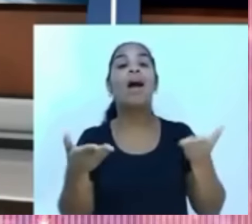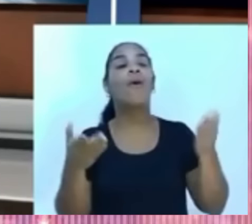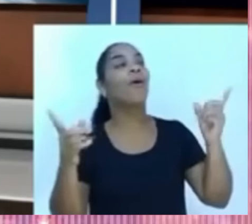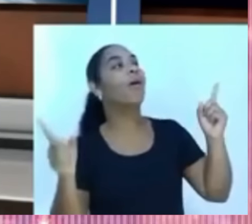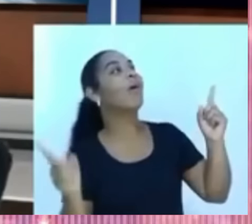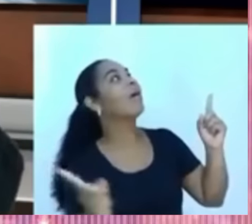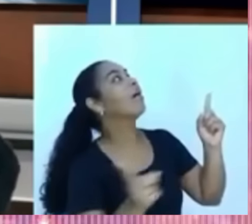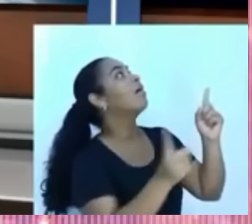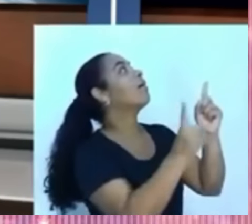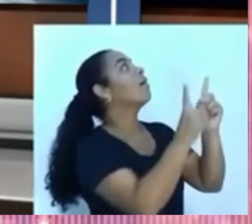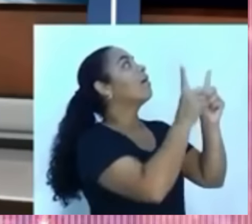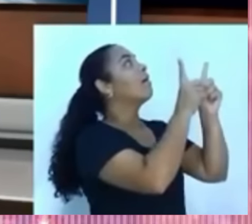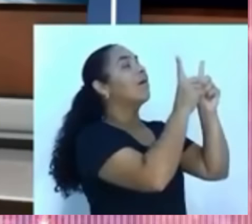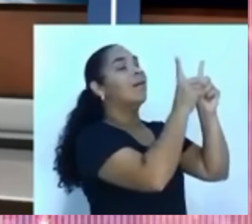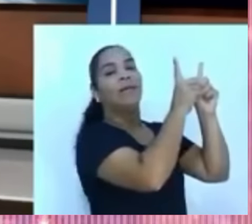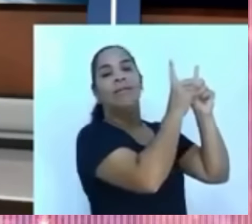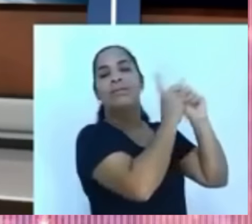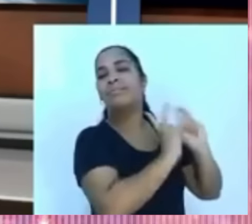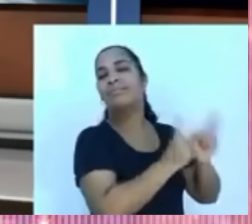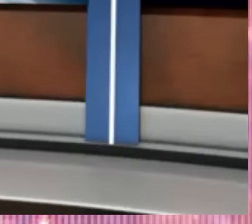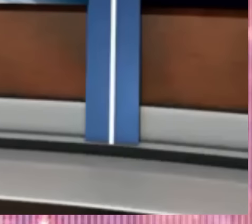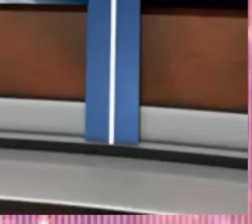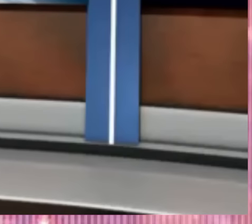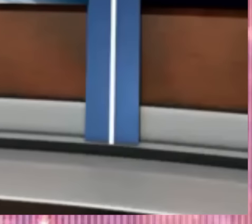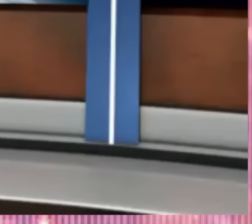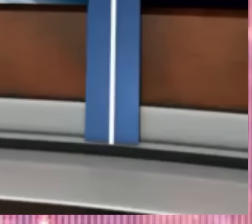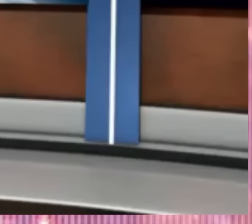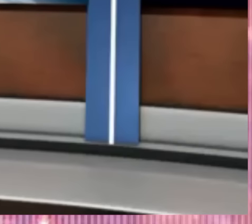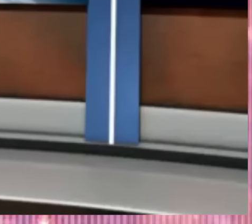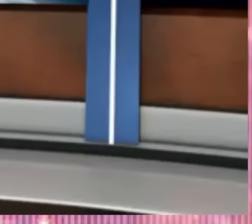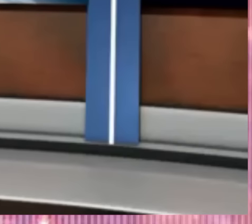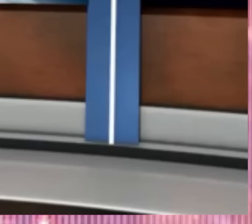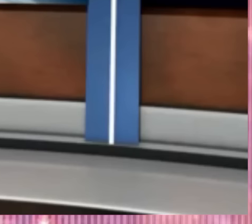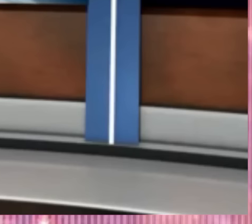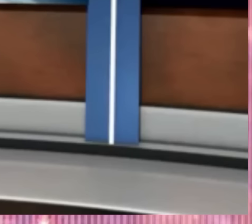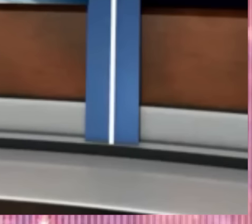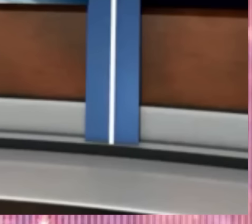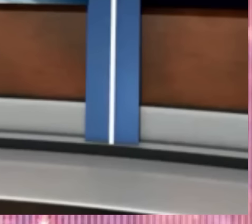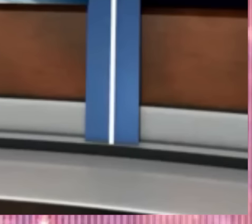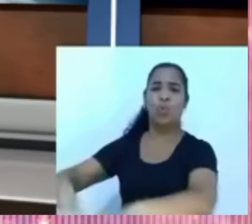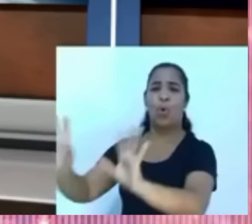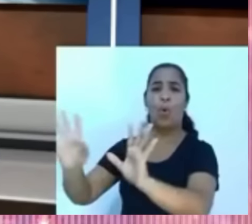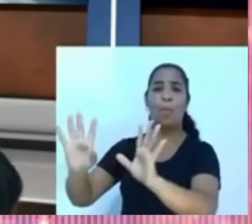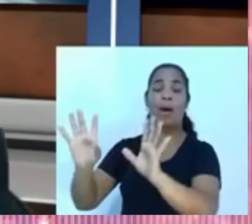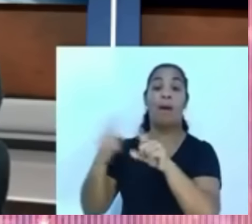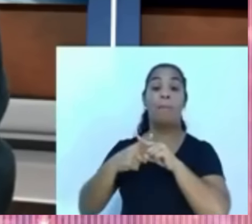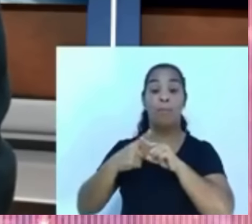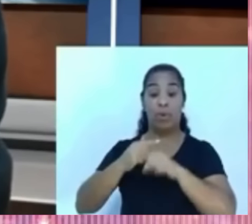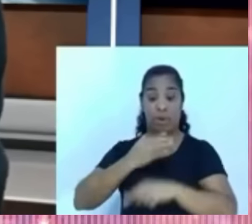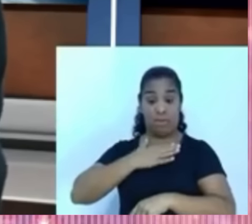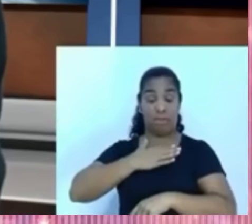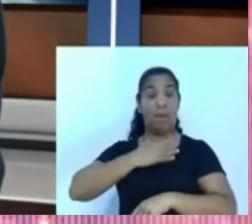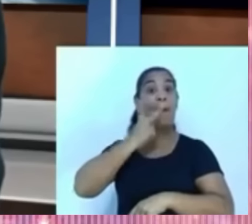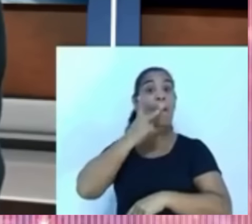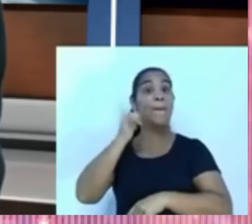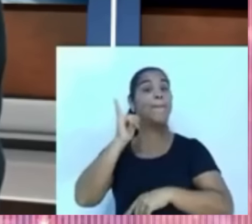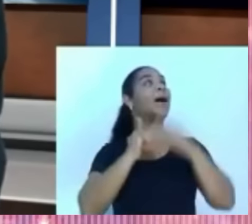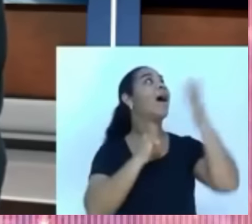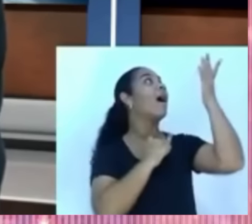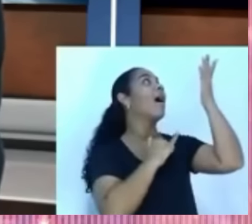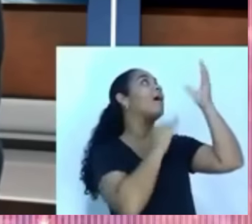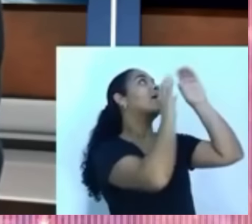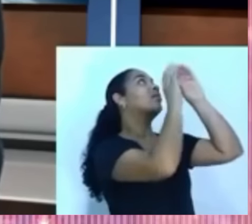todas as coisas toma iso é teu agora o meu pai que está nos céus ele me vestirá